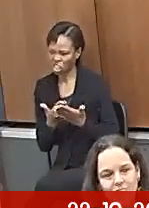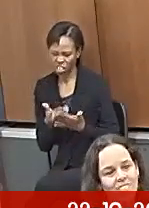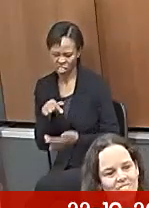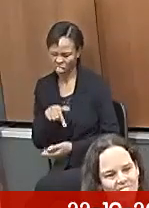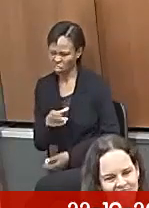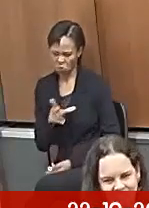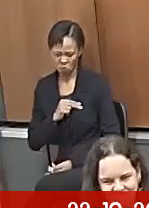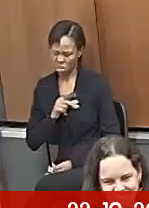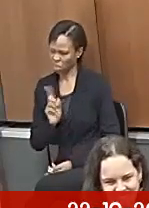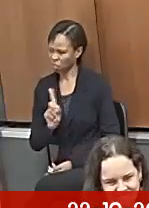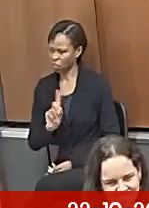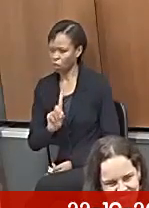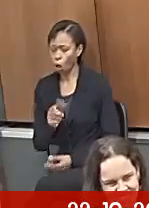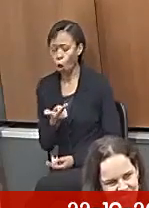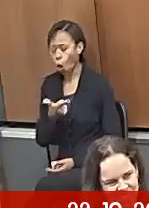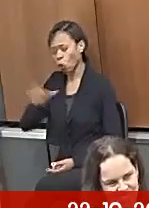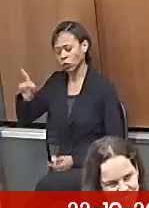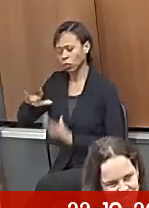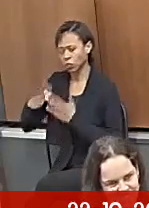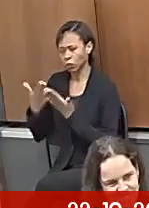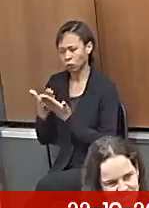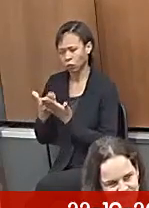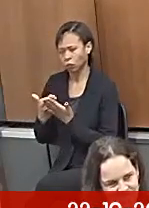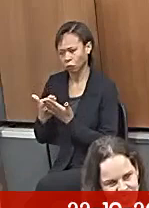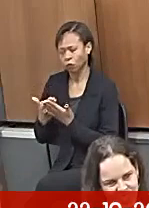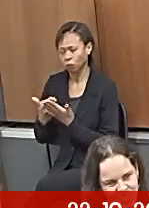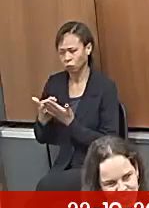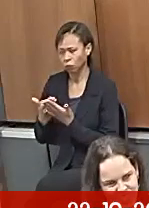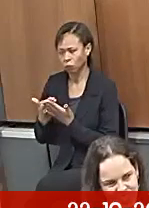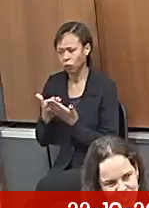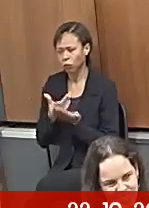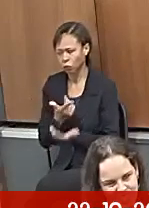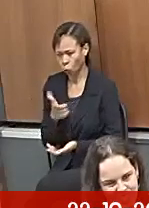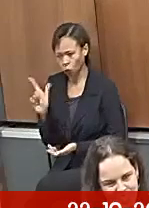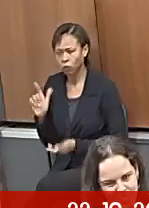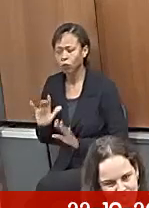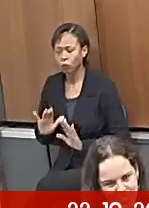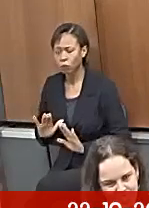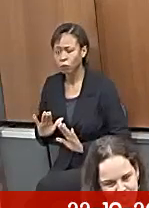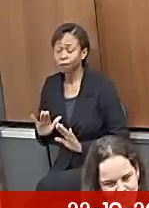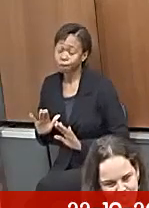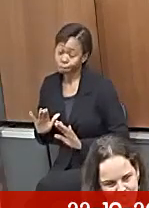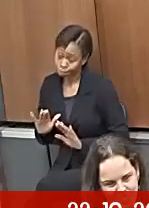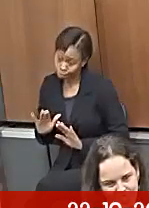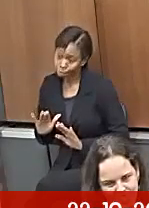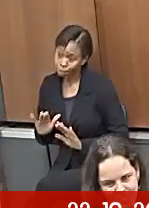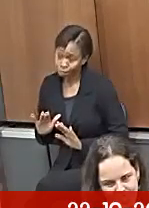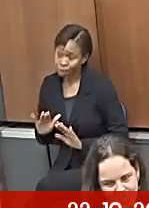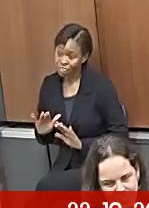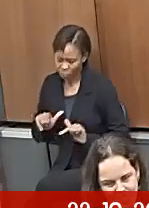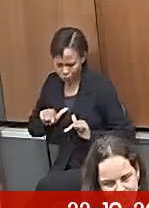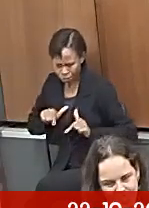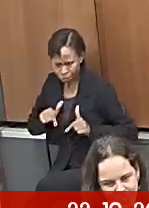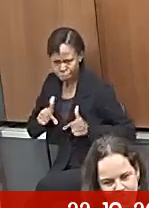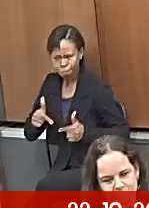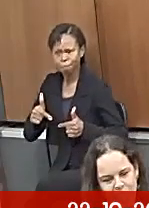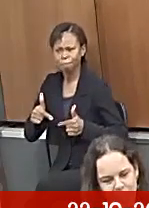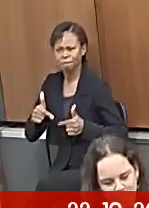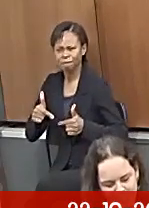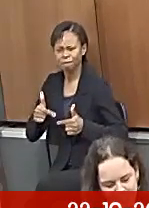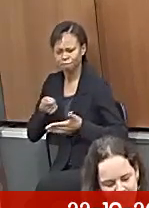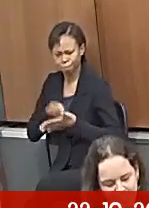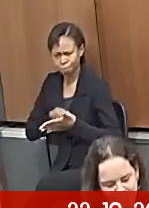escola. Aí, essa ação de advogar em função de alguma